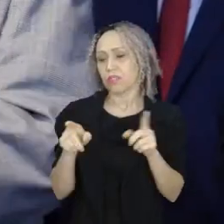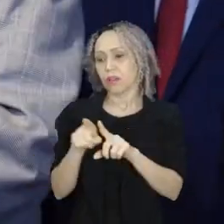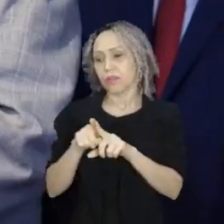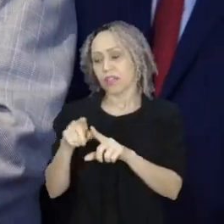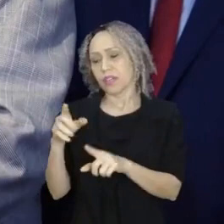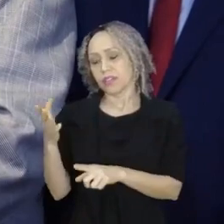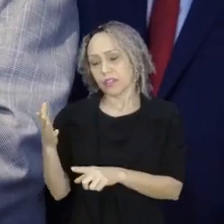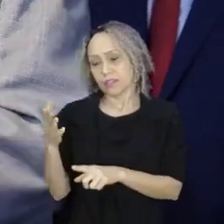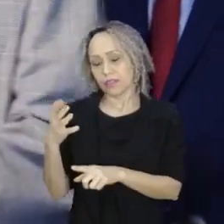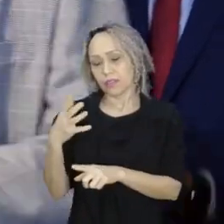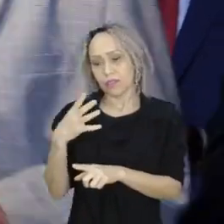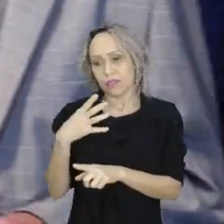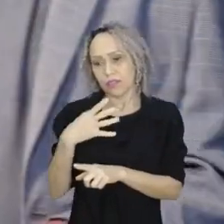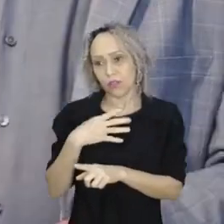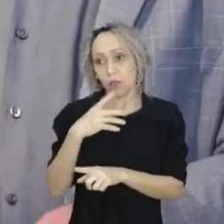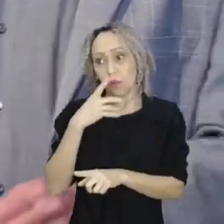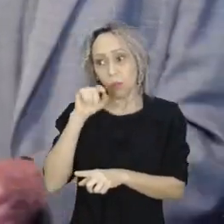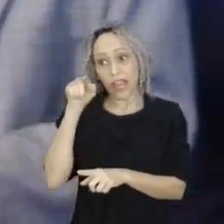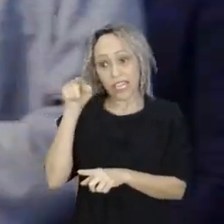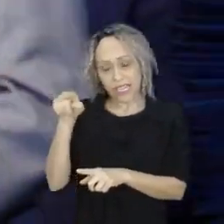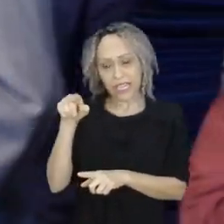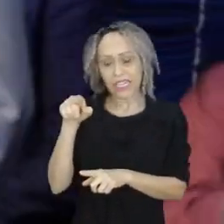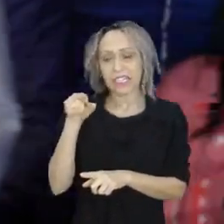Jader Filho.